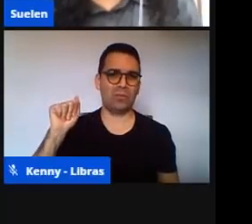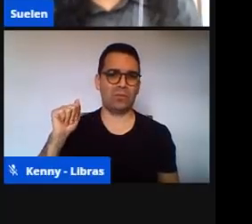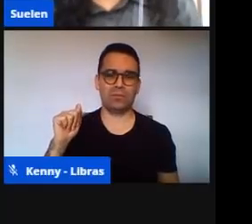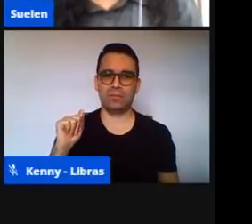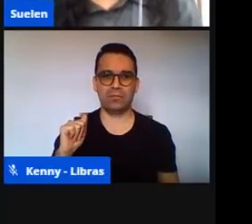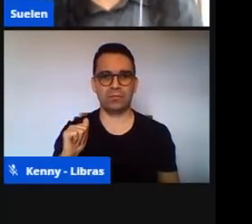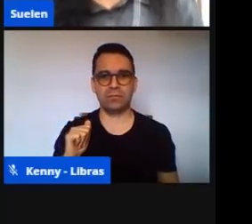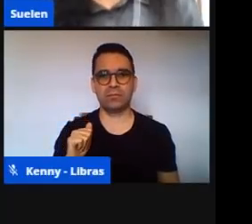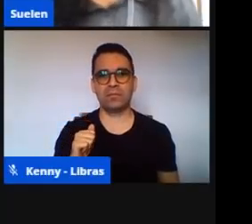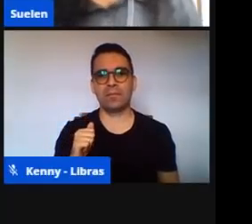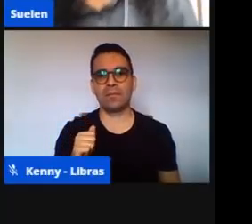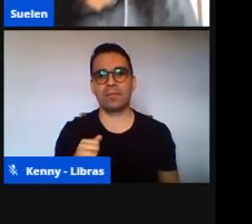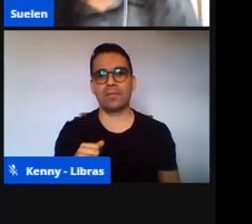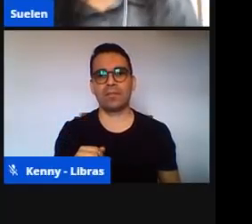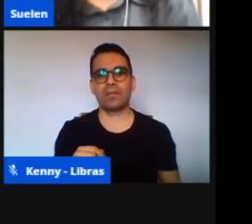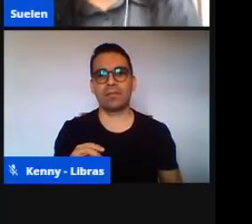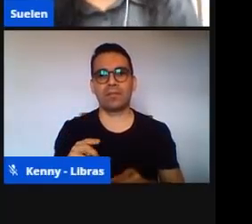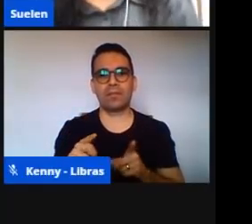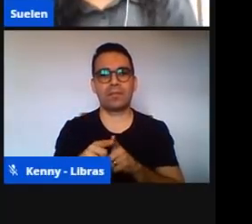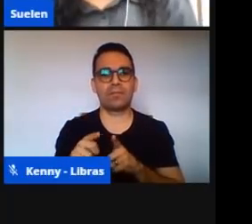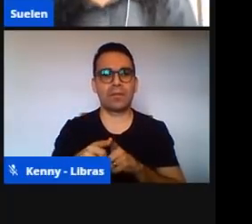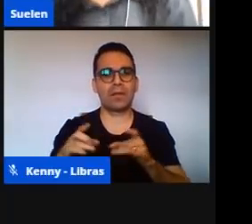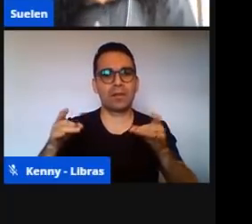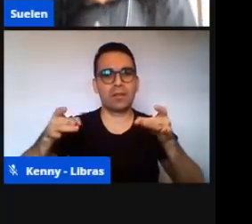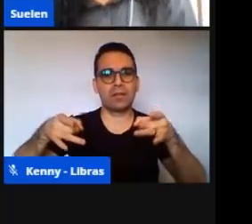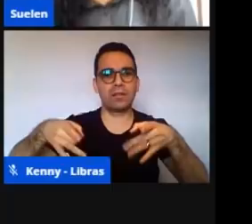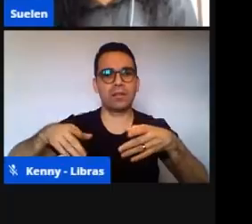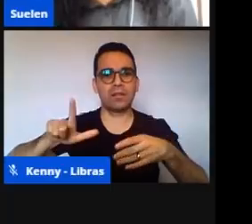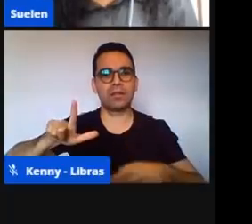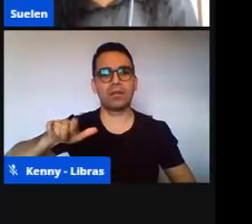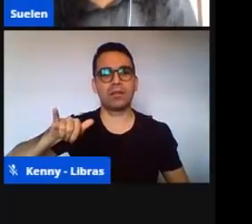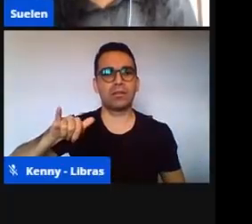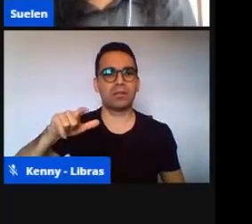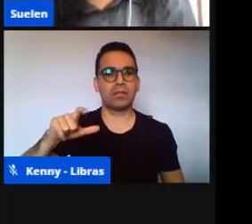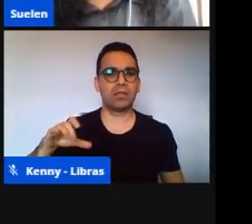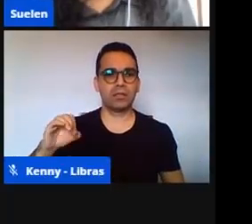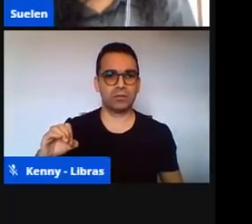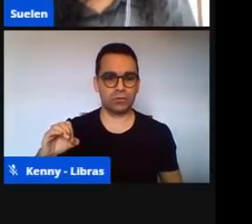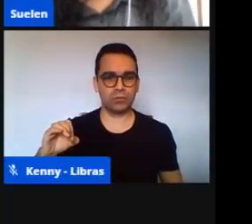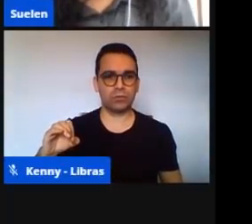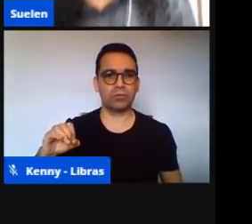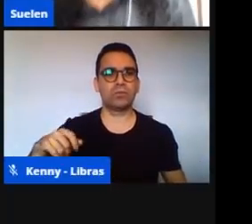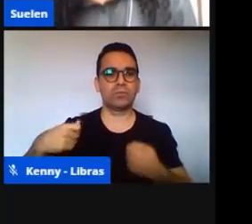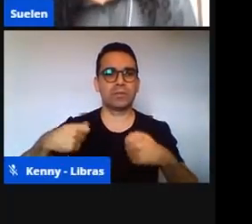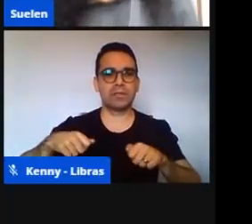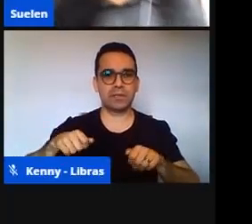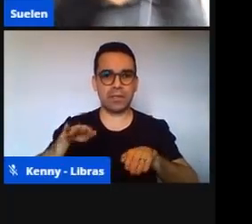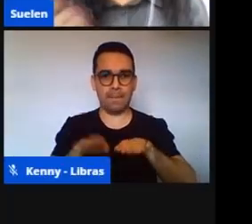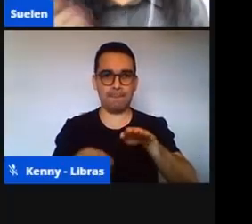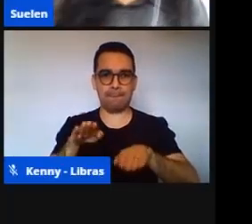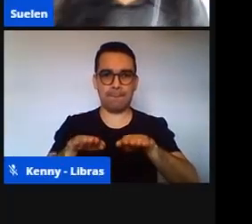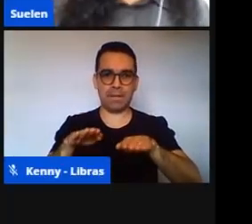tampa, tá? Então, se existe aquele mecanismo, é para o mecanismo ser utilizado, né? Então, se a gente consegue acionar essa lixeira